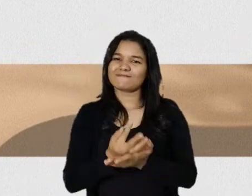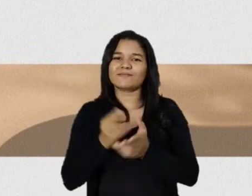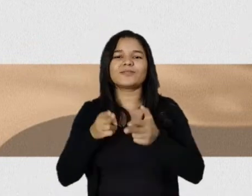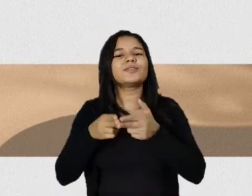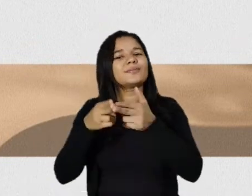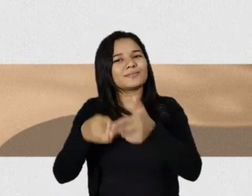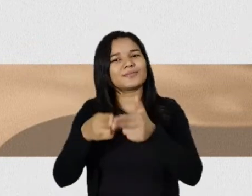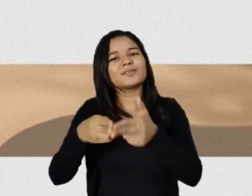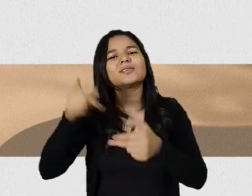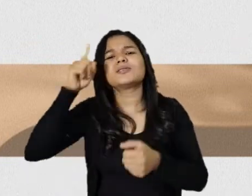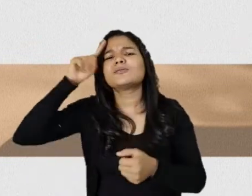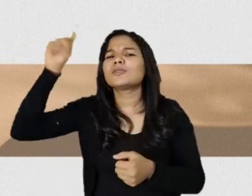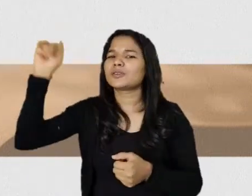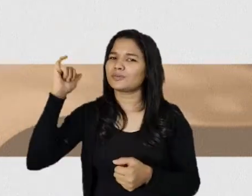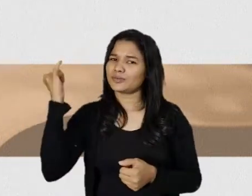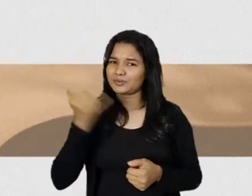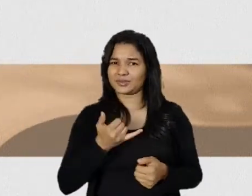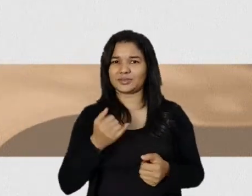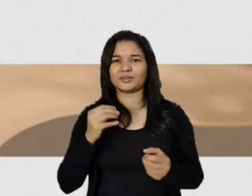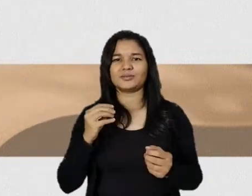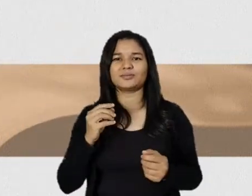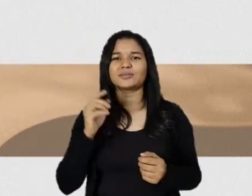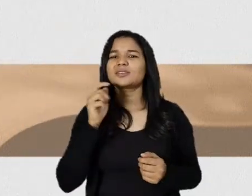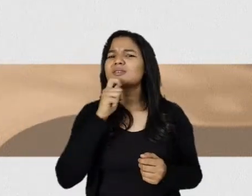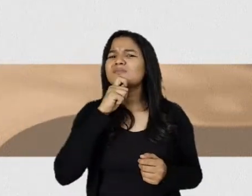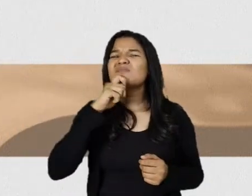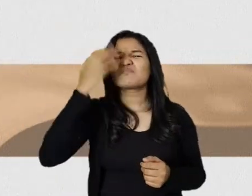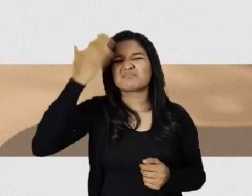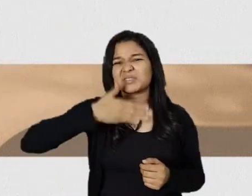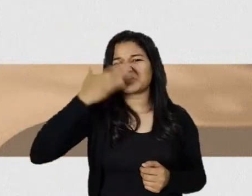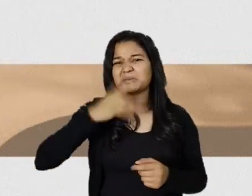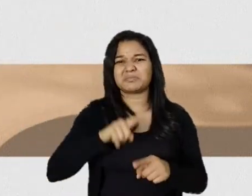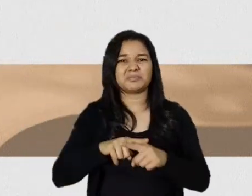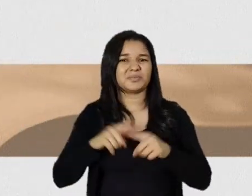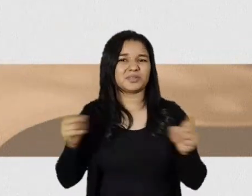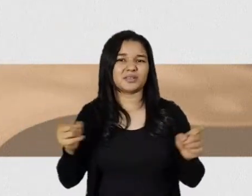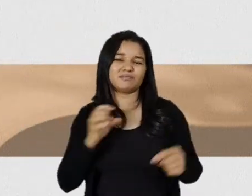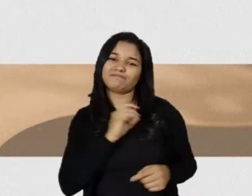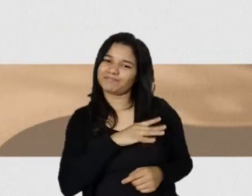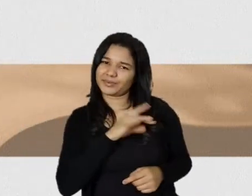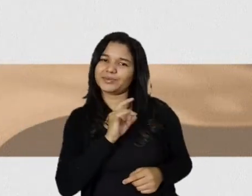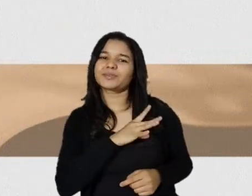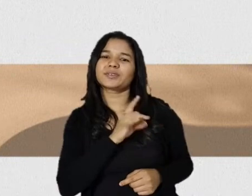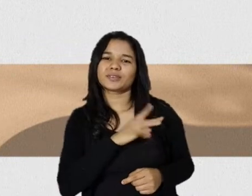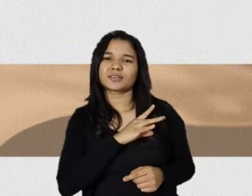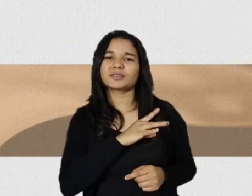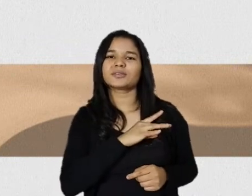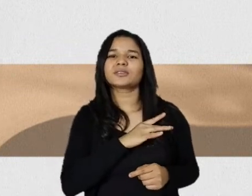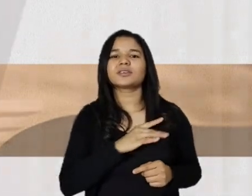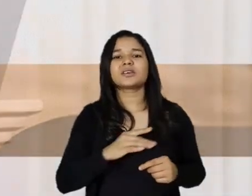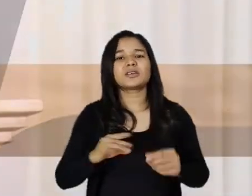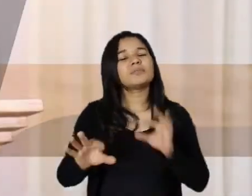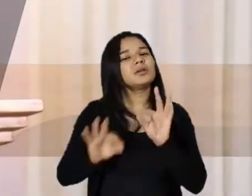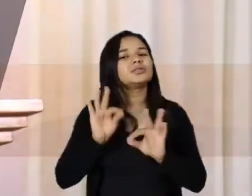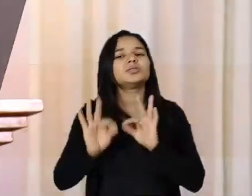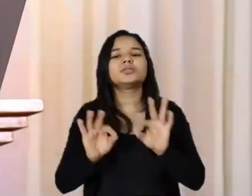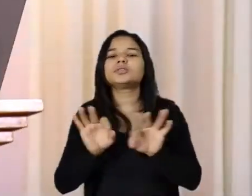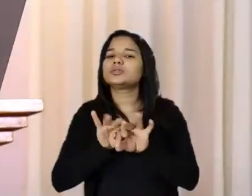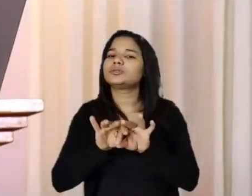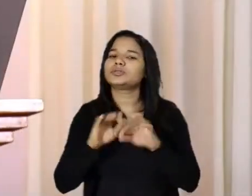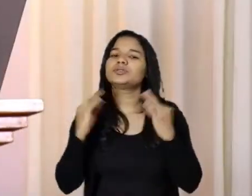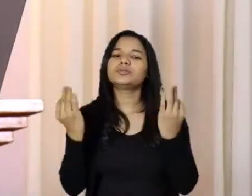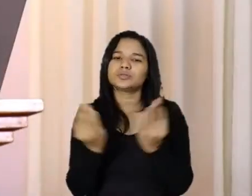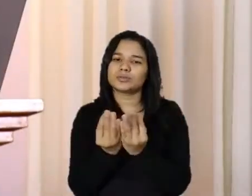ainda não se viam, temeu, e para a salvação de sua família preparou a arca.